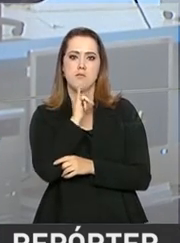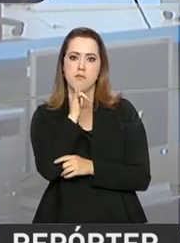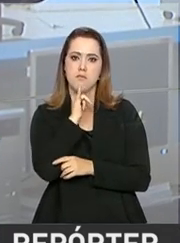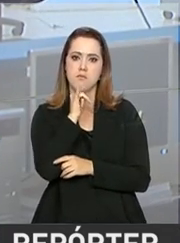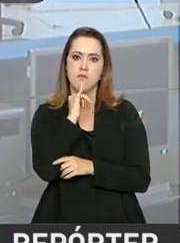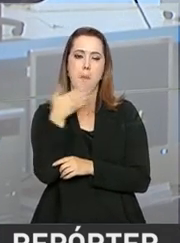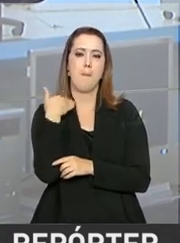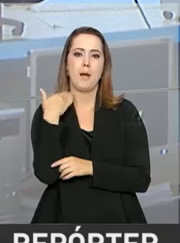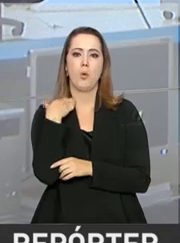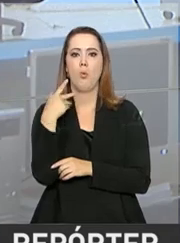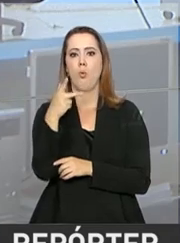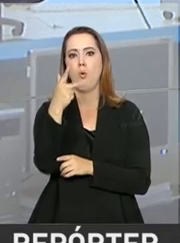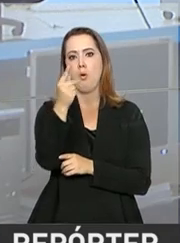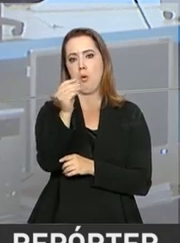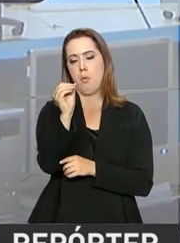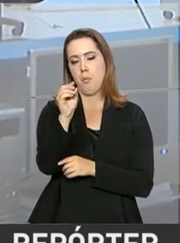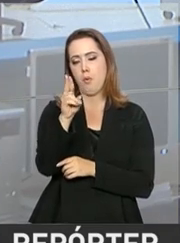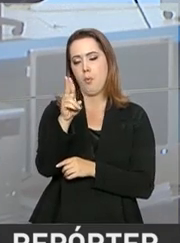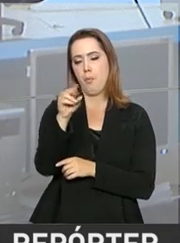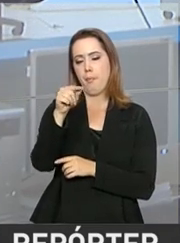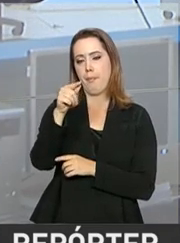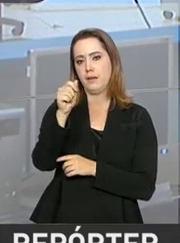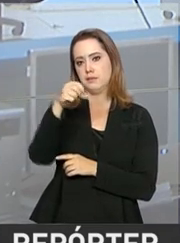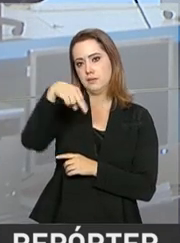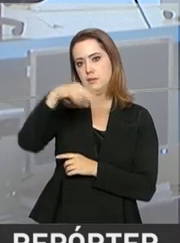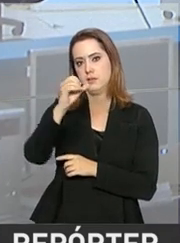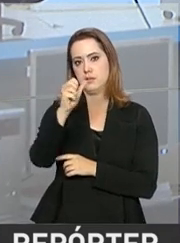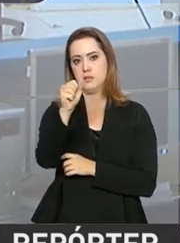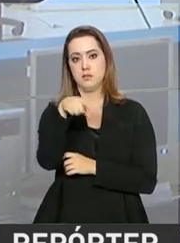trabalhador, desde a sua criação, os recursos do fundo